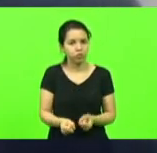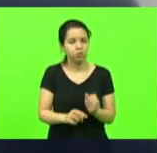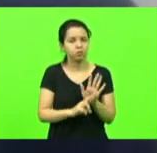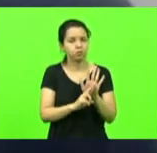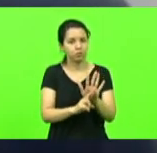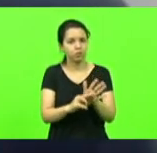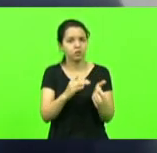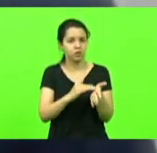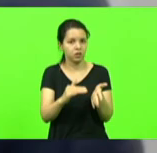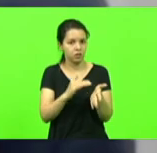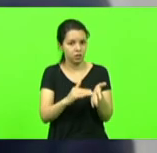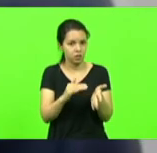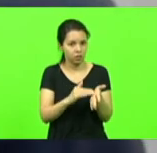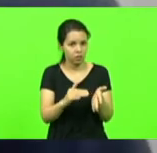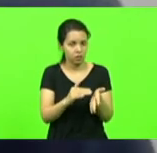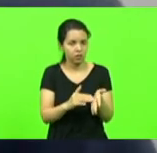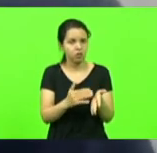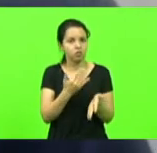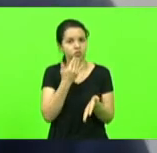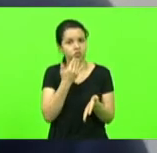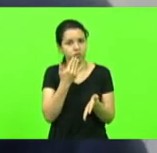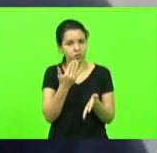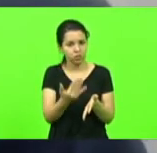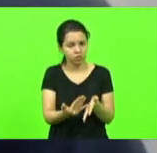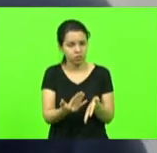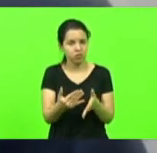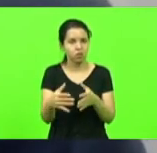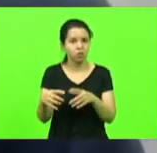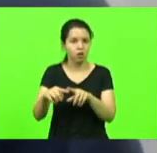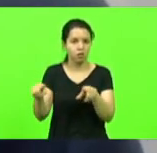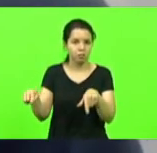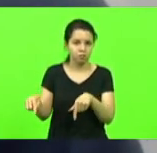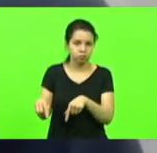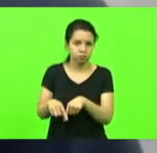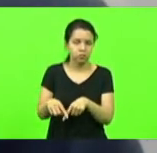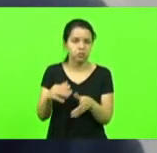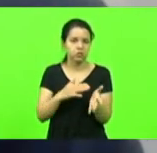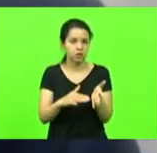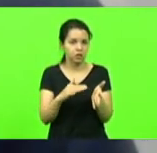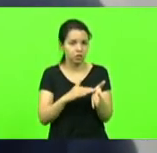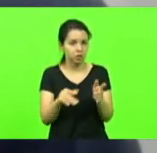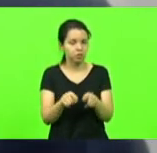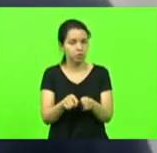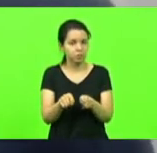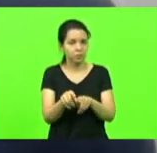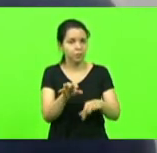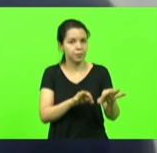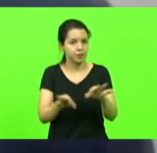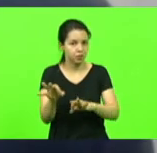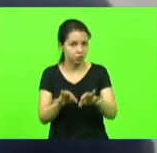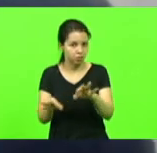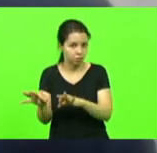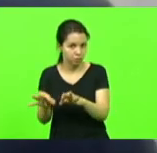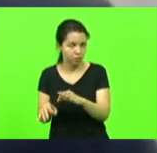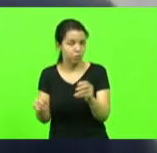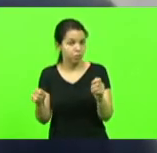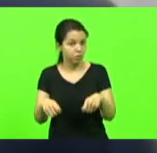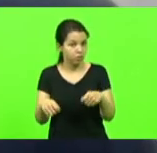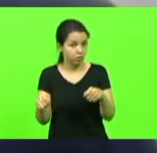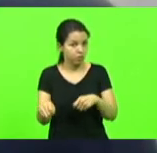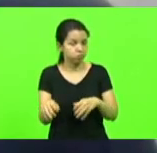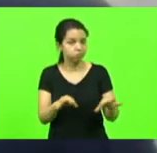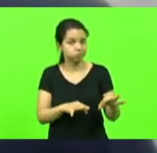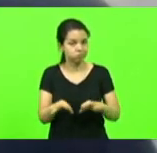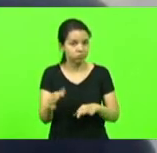e levar esta solicitação ao gabinete do secretário e ao planejamento que possa providenciar